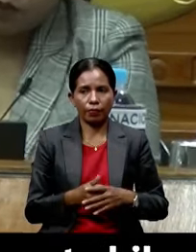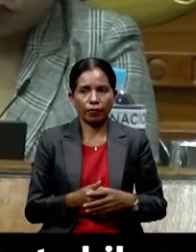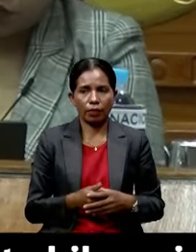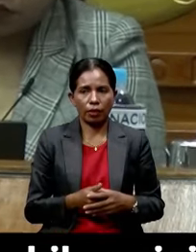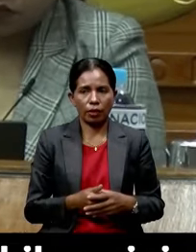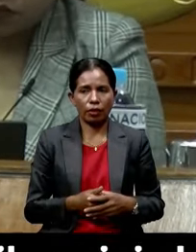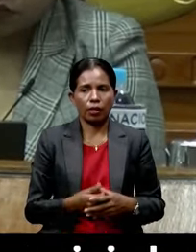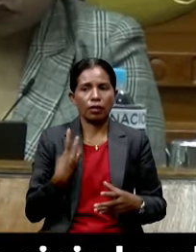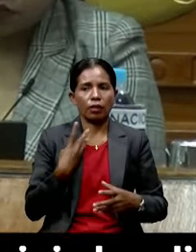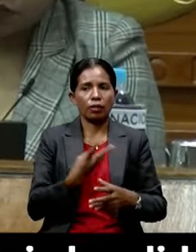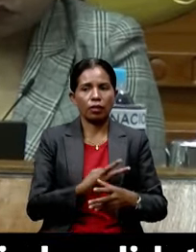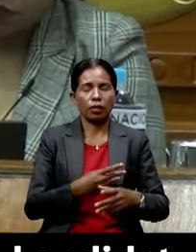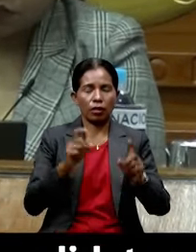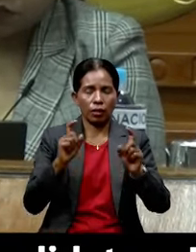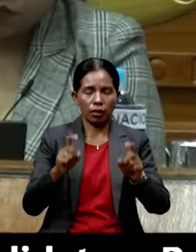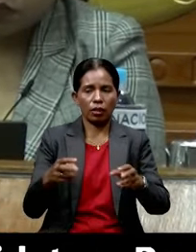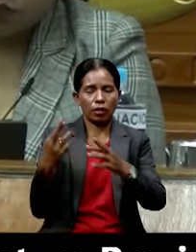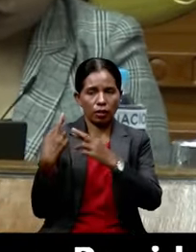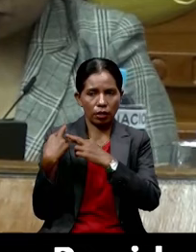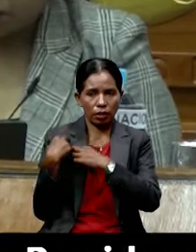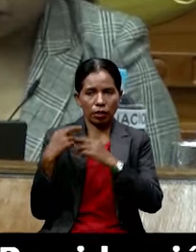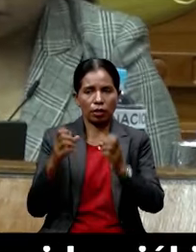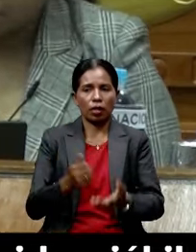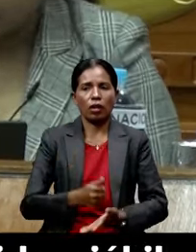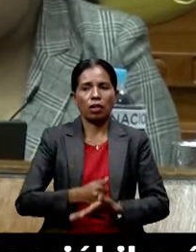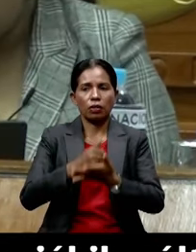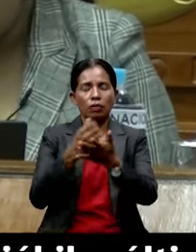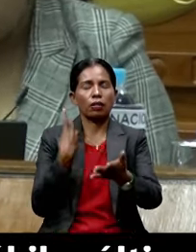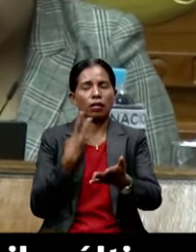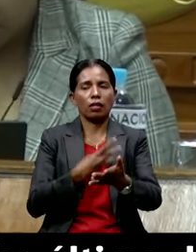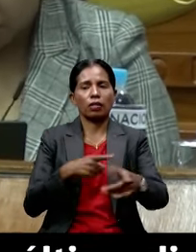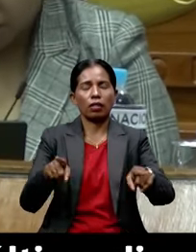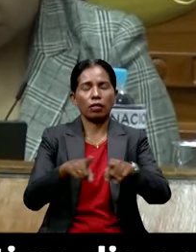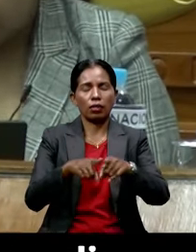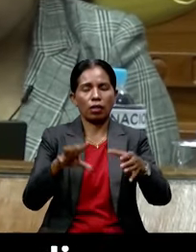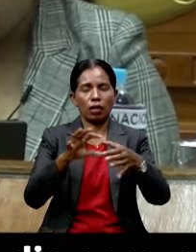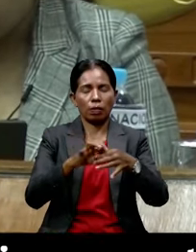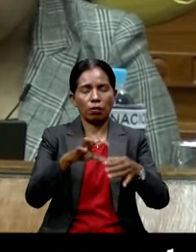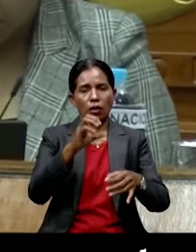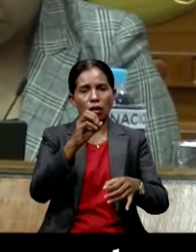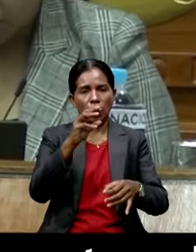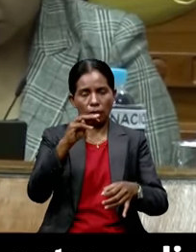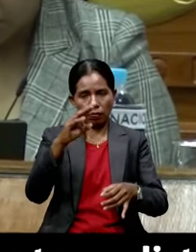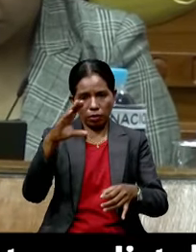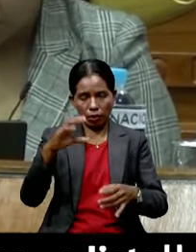que o adipan, que a obrigação obrigatória de tem que defender e está nessa membro OMC. Terceiro,